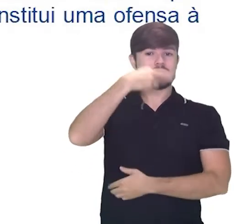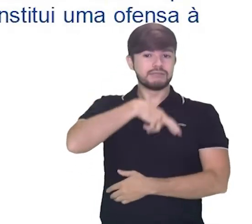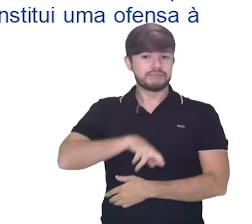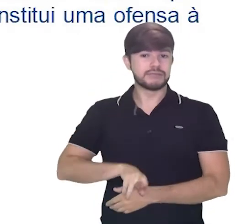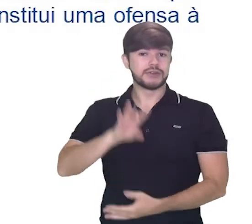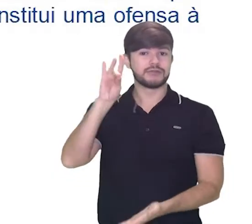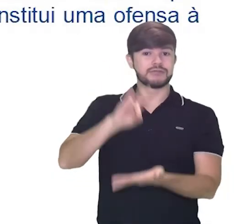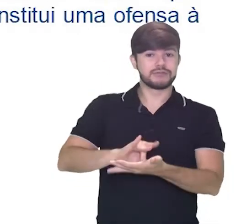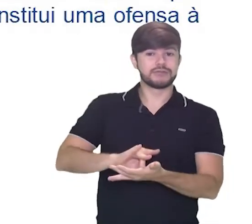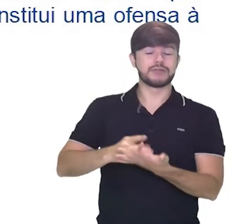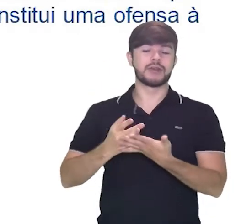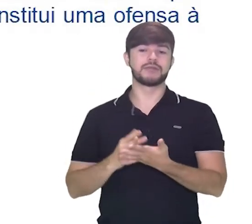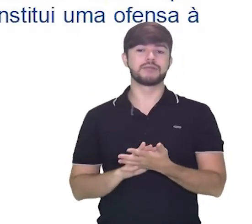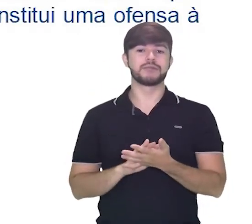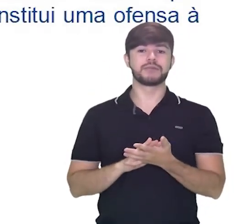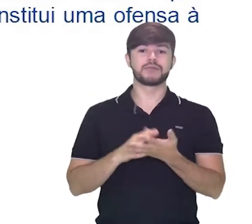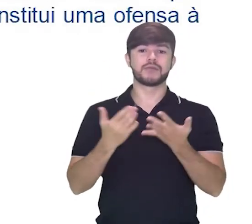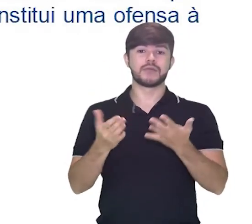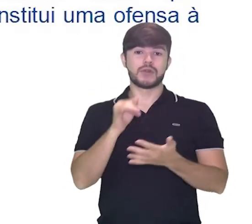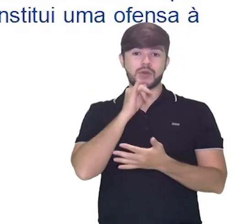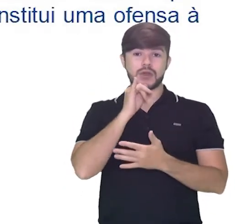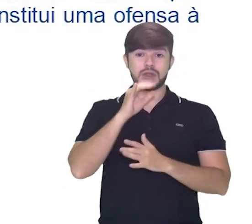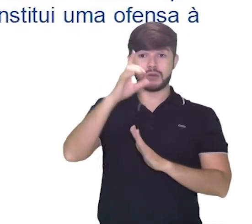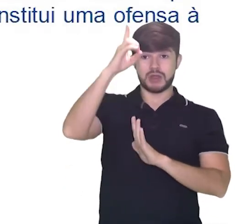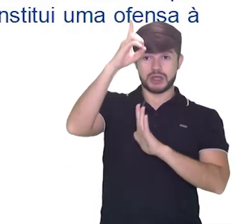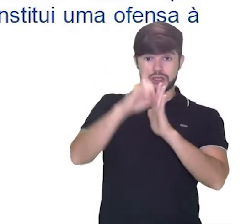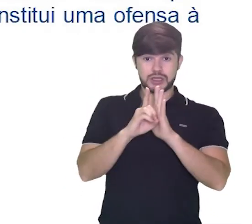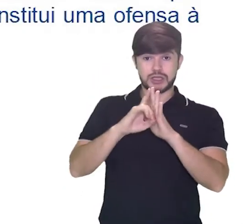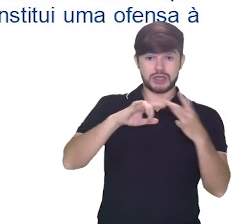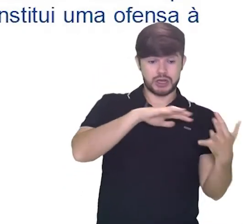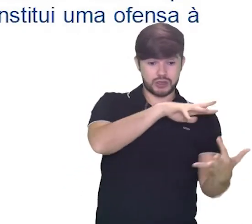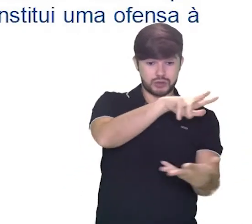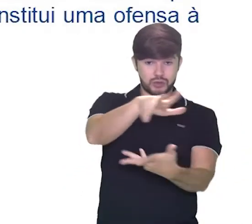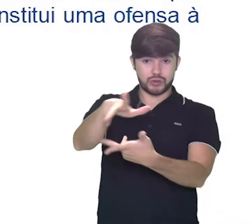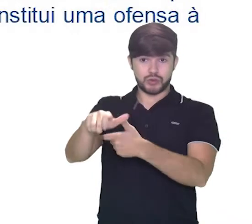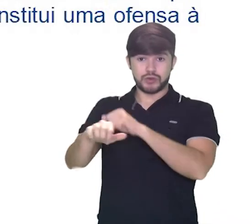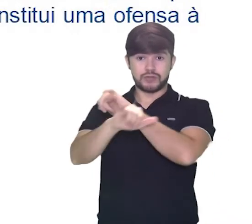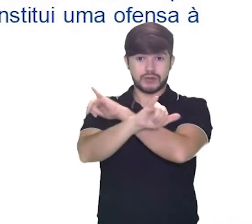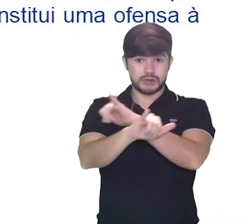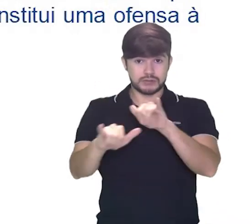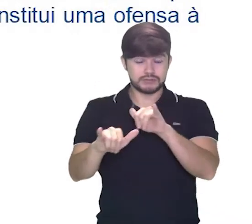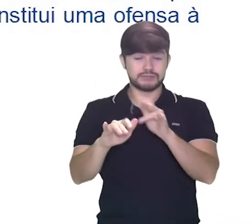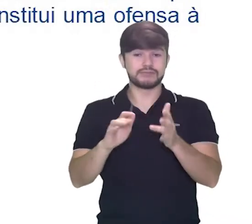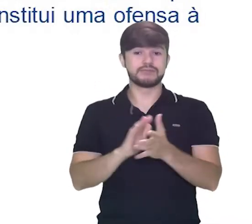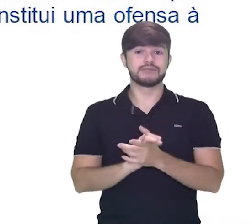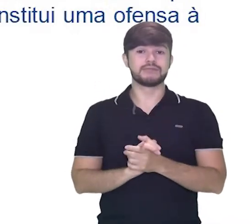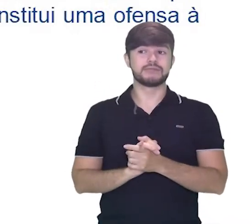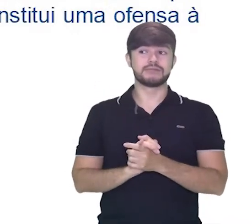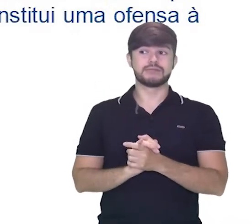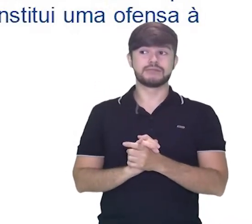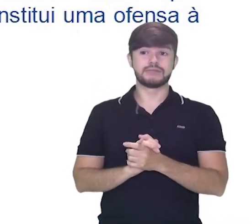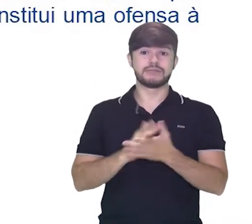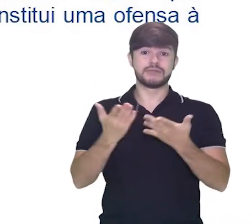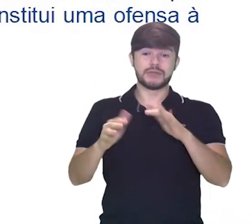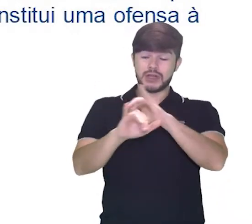em crenças religiosas, através do direito universal declarado